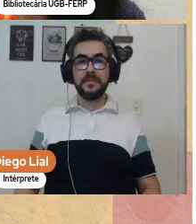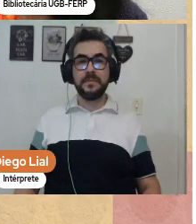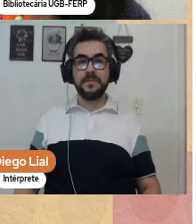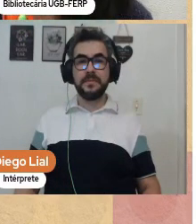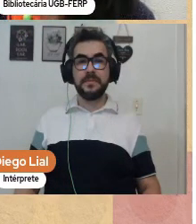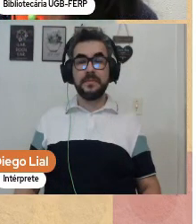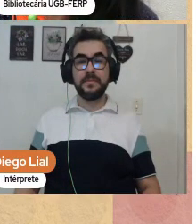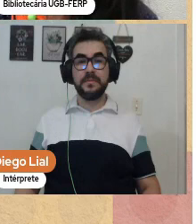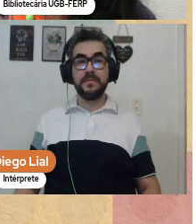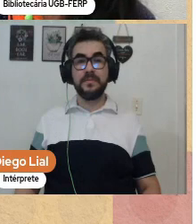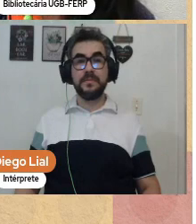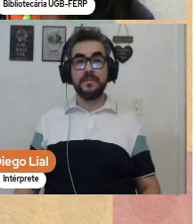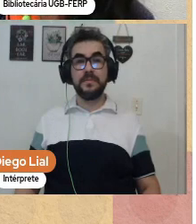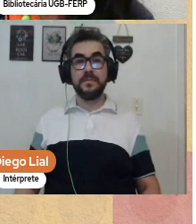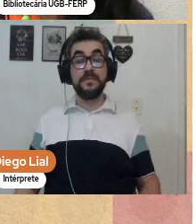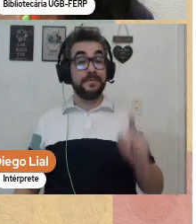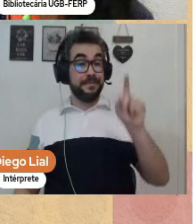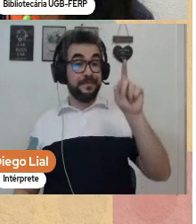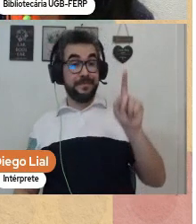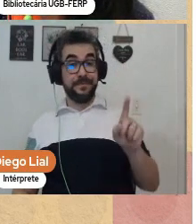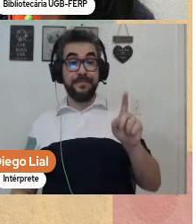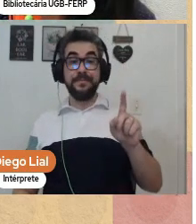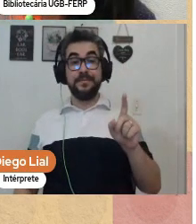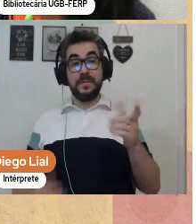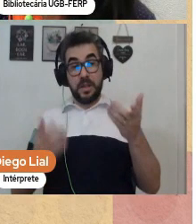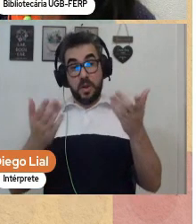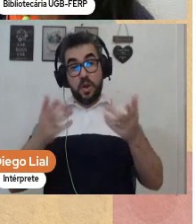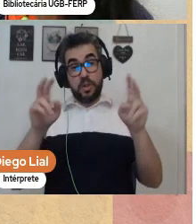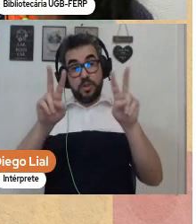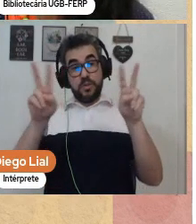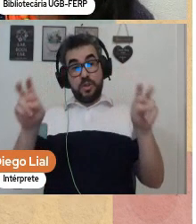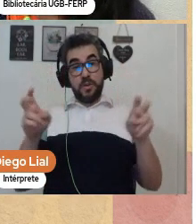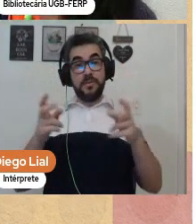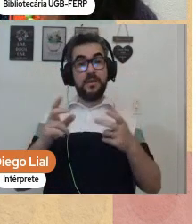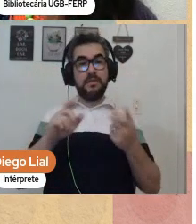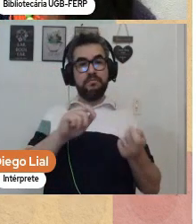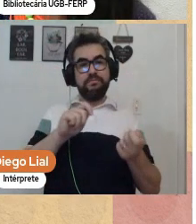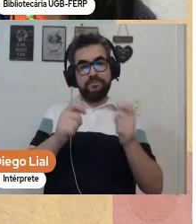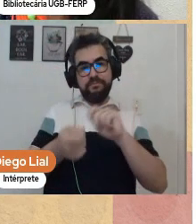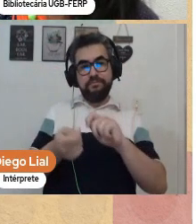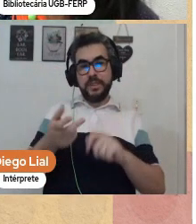Ah, sim, e agora sobre preservação digital, quem quiser consultar, quem quiser ter acesso, né,